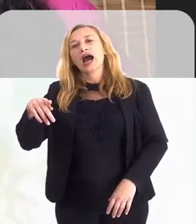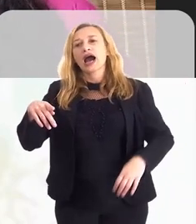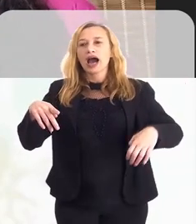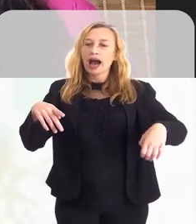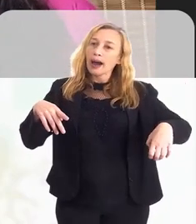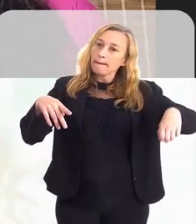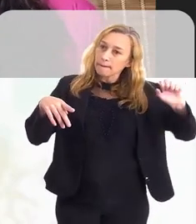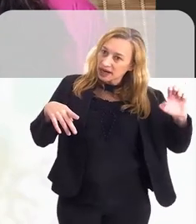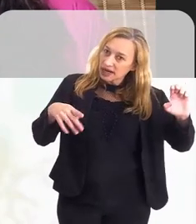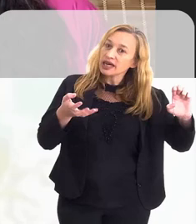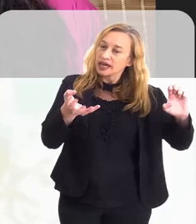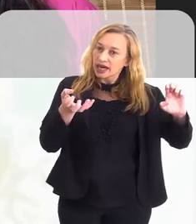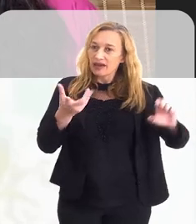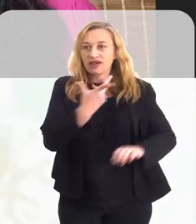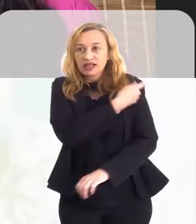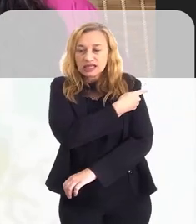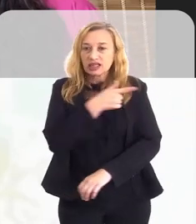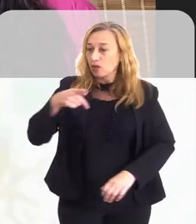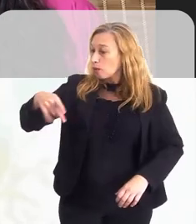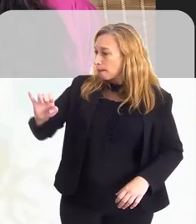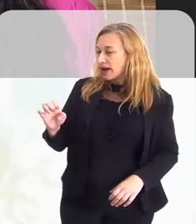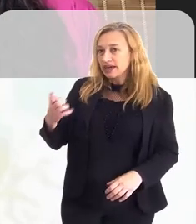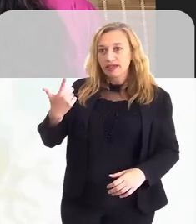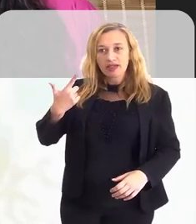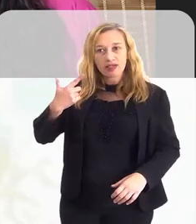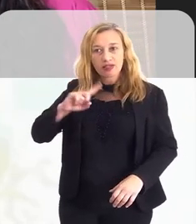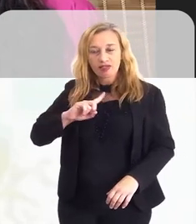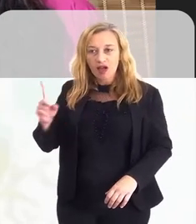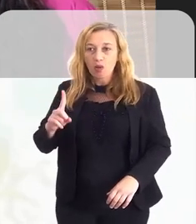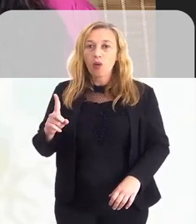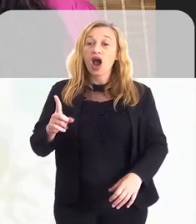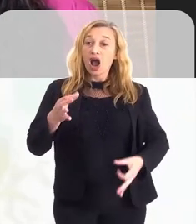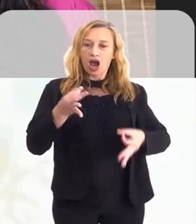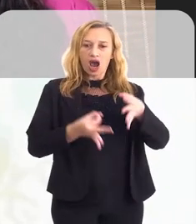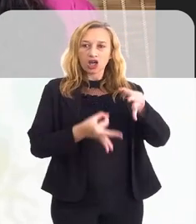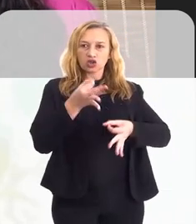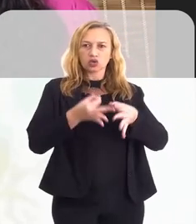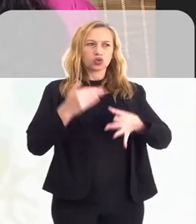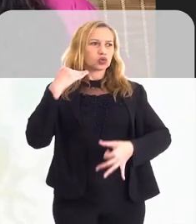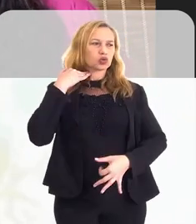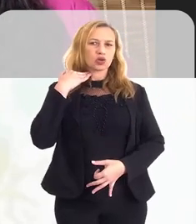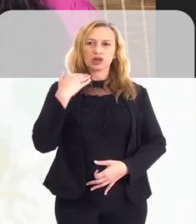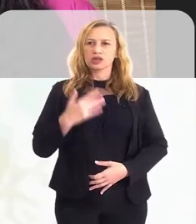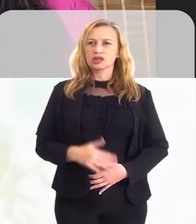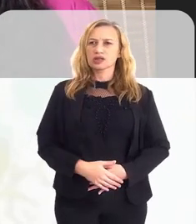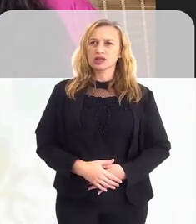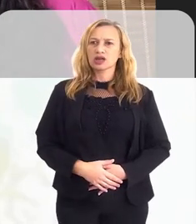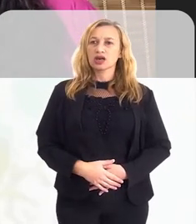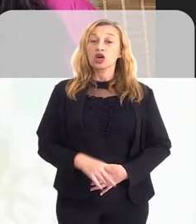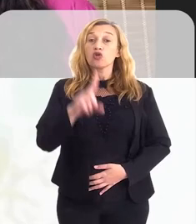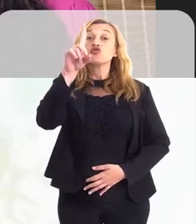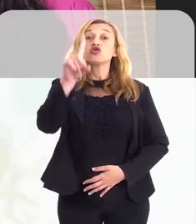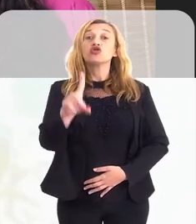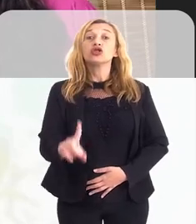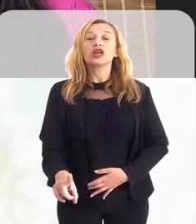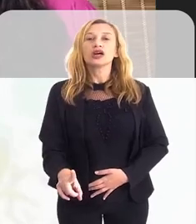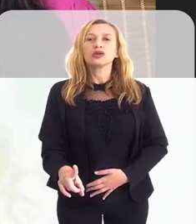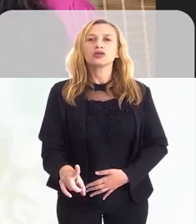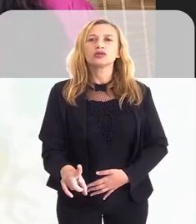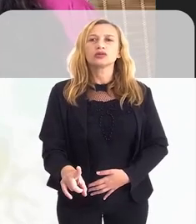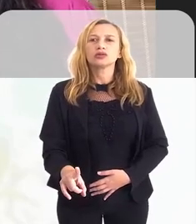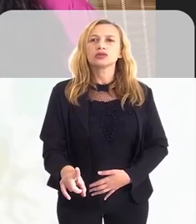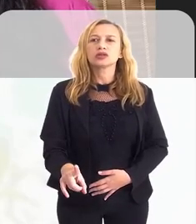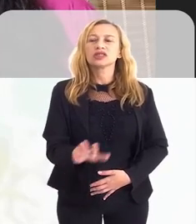o pai não é favorável. Isso eu li no jornal por esses dias. A juíza, é claro, arbitrou em termos do direito